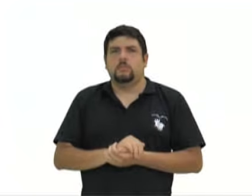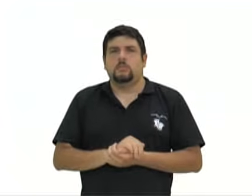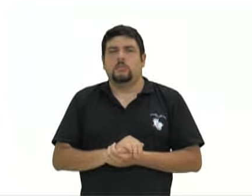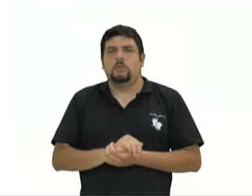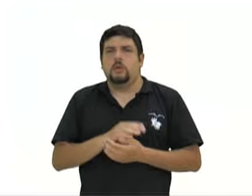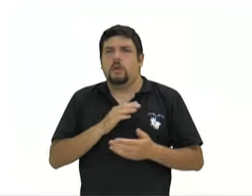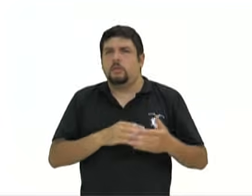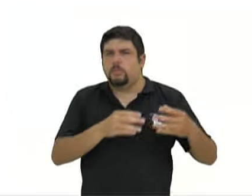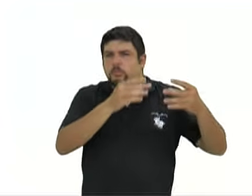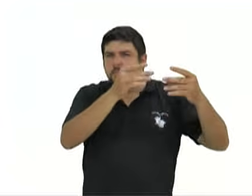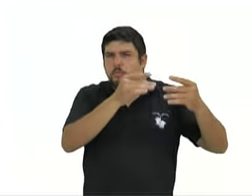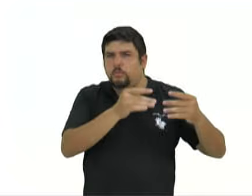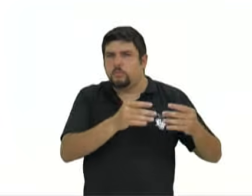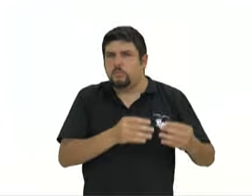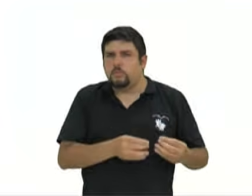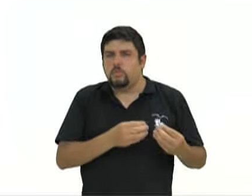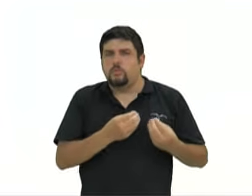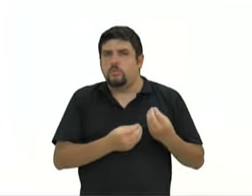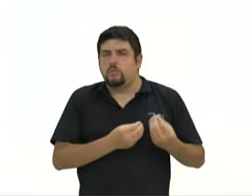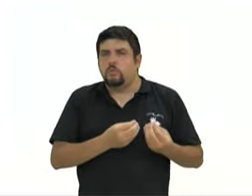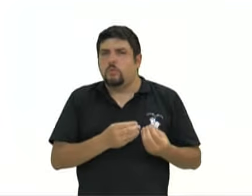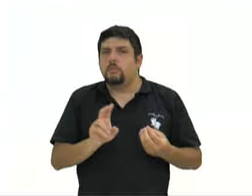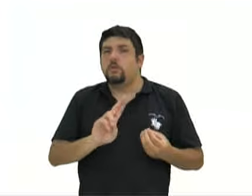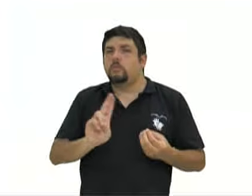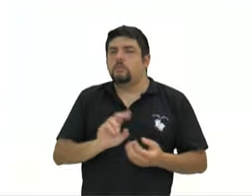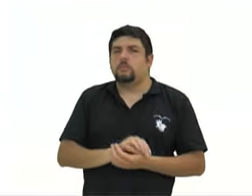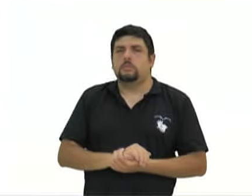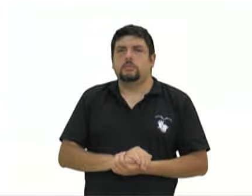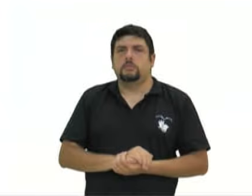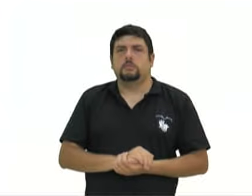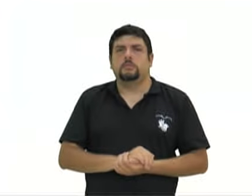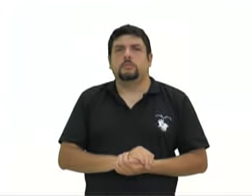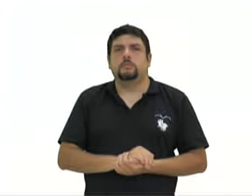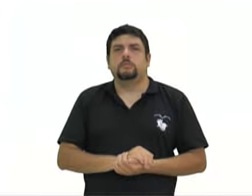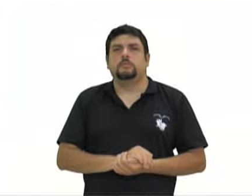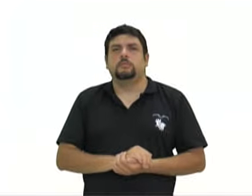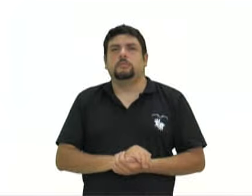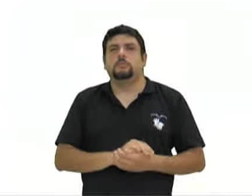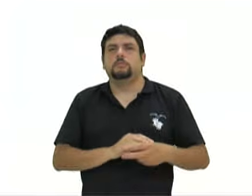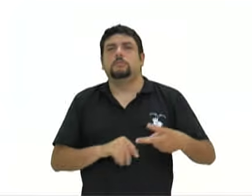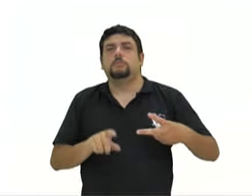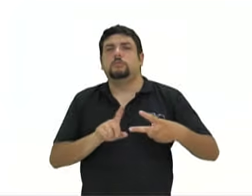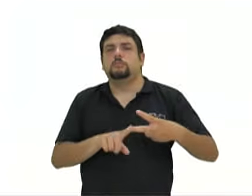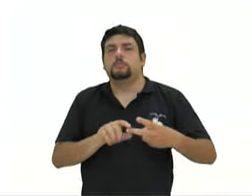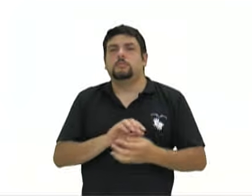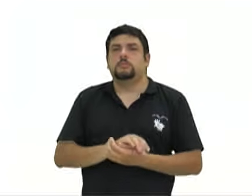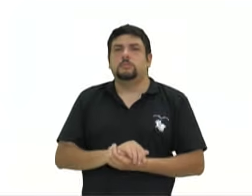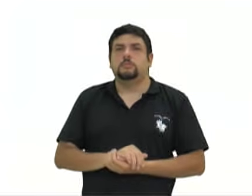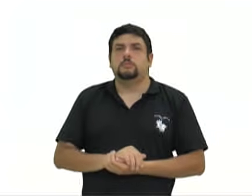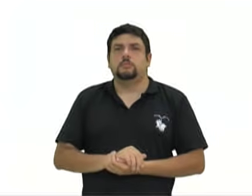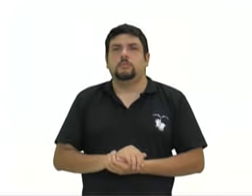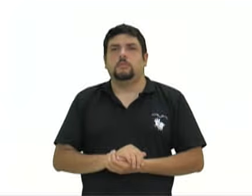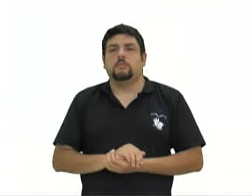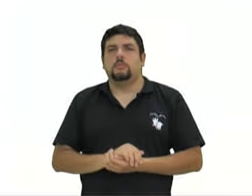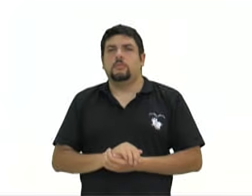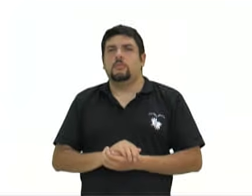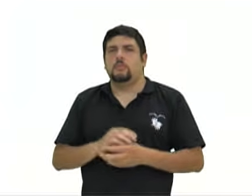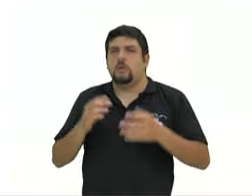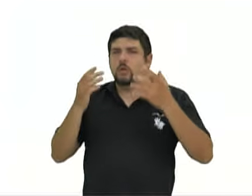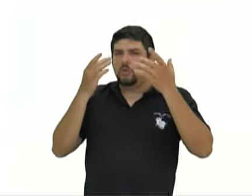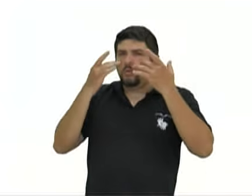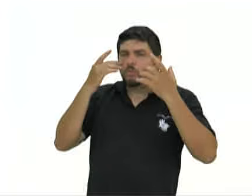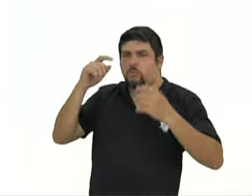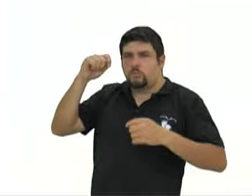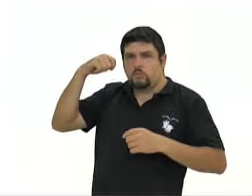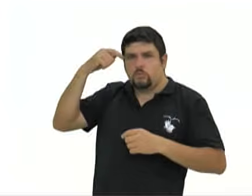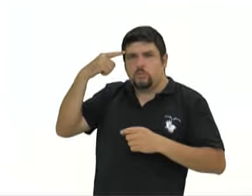cena do filme com indicação de técnicas detalhadas. Acabamos de falar. Artifício pelo qual o autor insinua fragmentos da história que